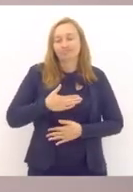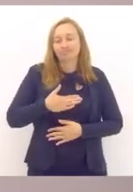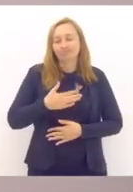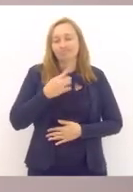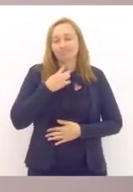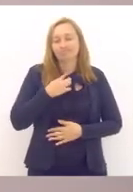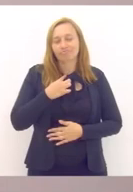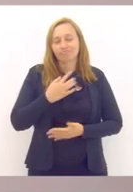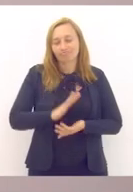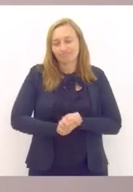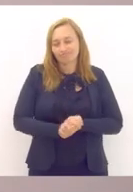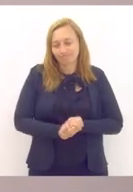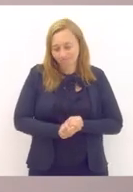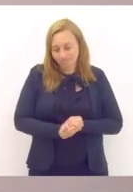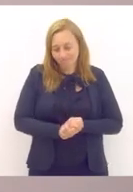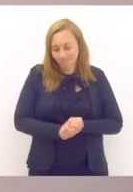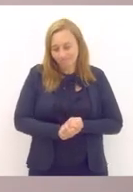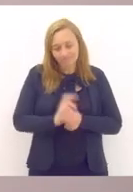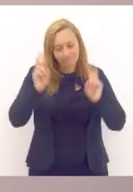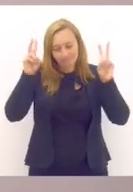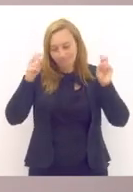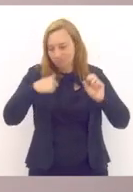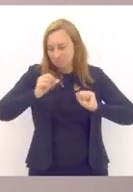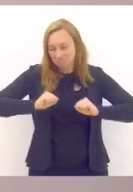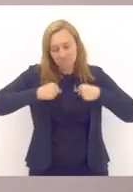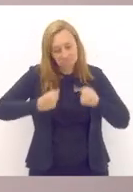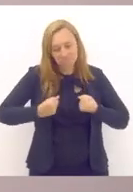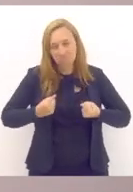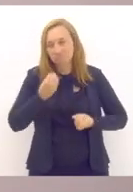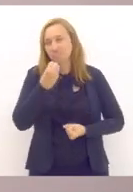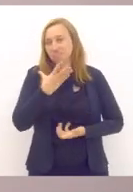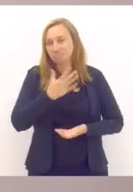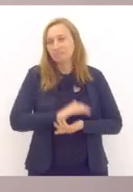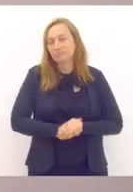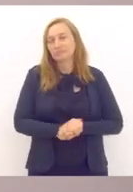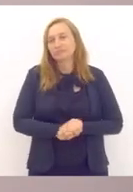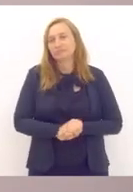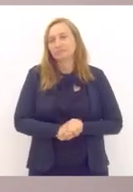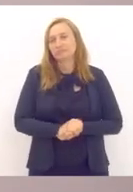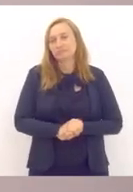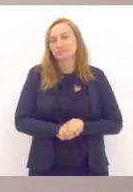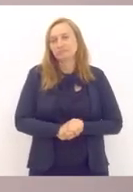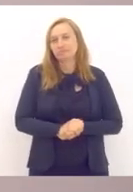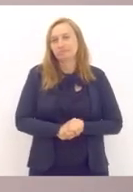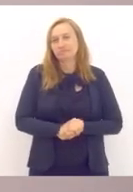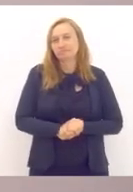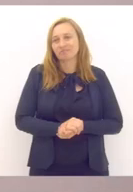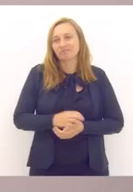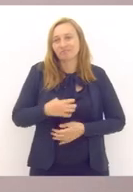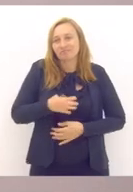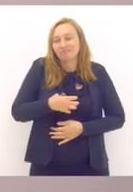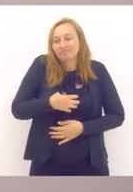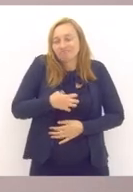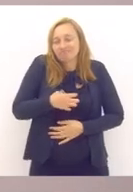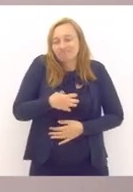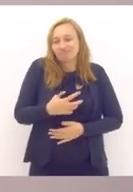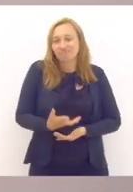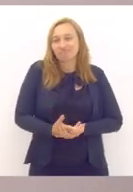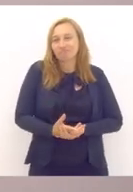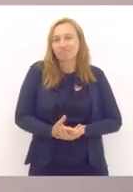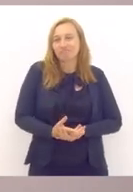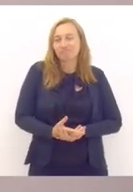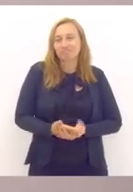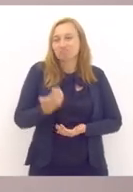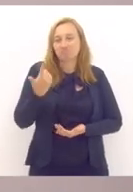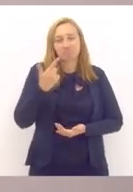profissionalmente falando, assim, é um tema que eu me dediquei bastante e que me mexe bastante com a minha vaidade de não ter